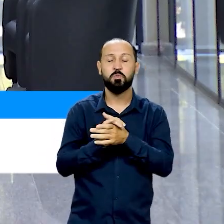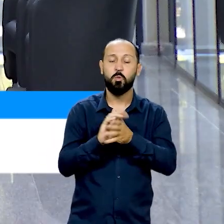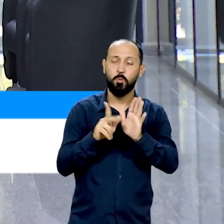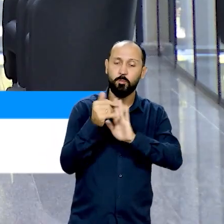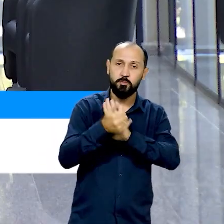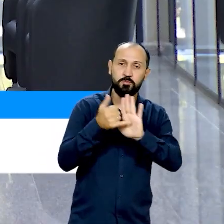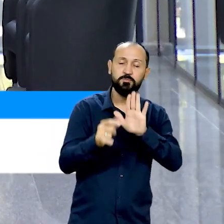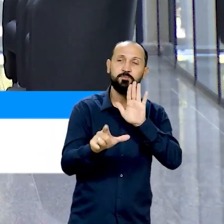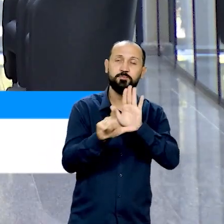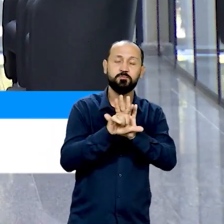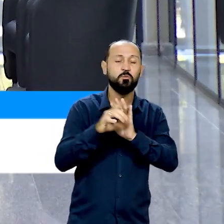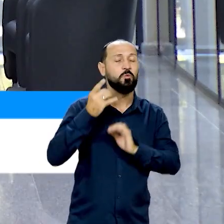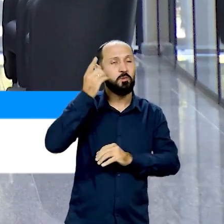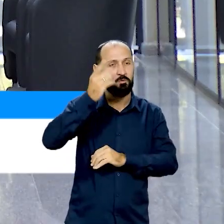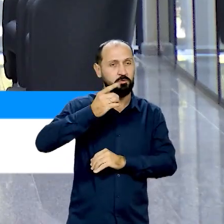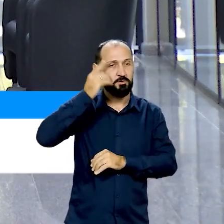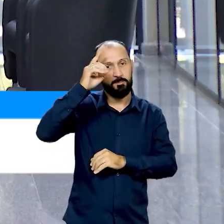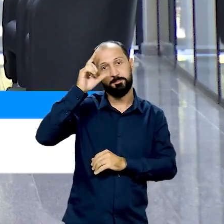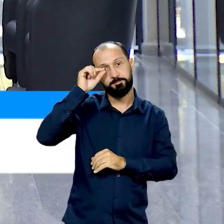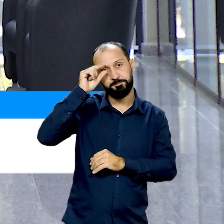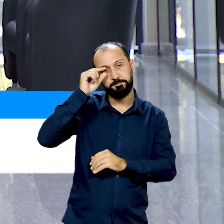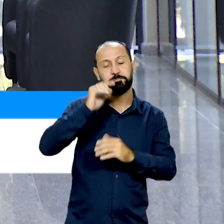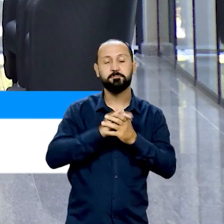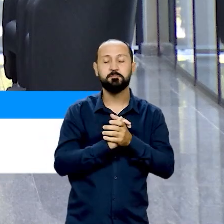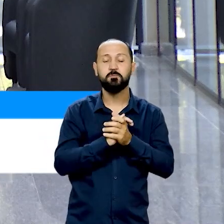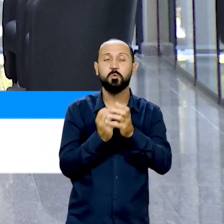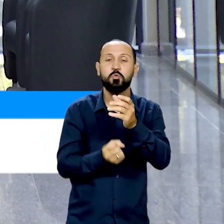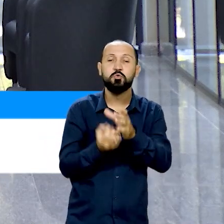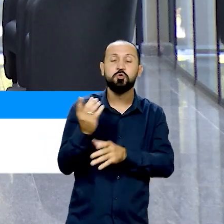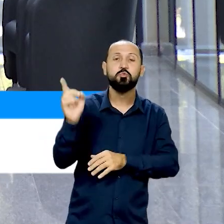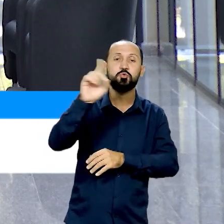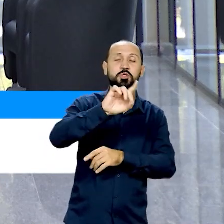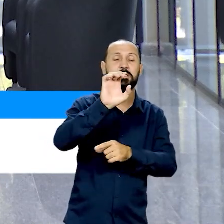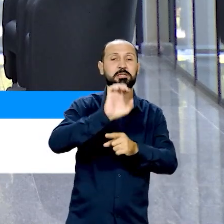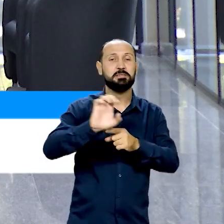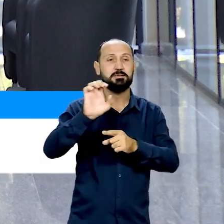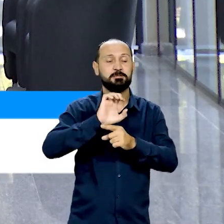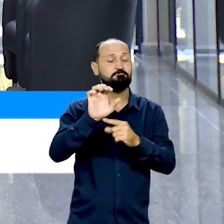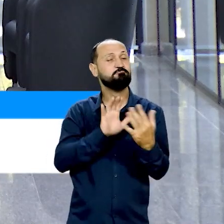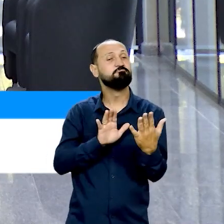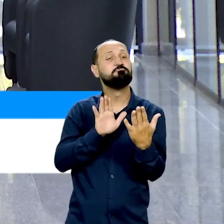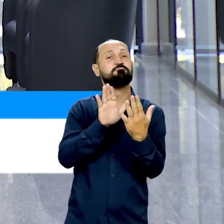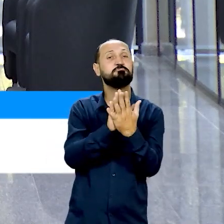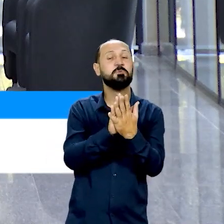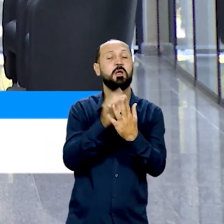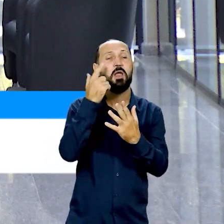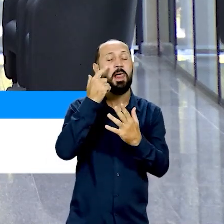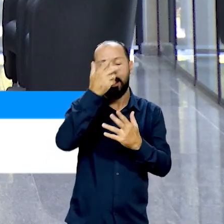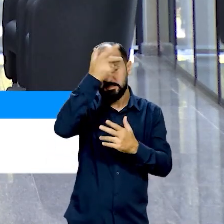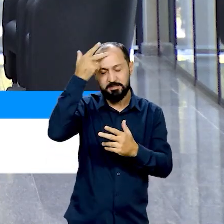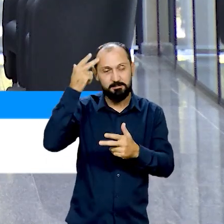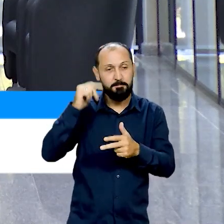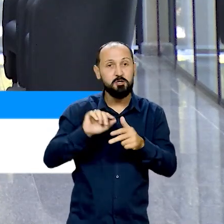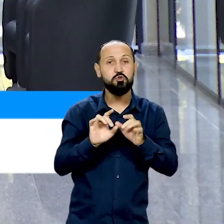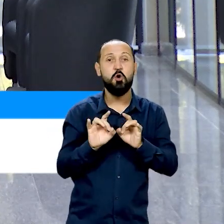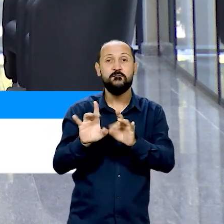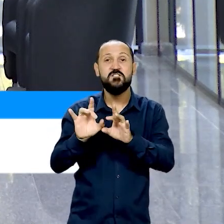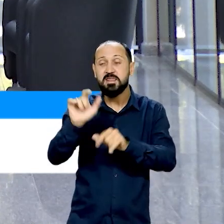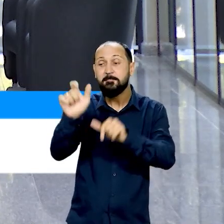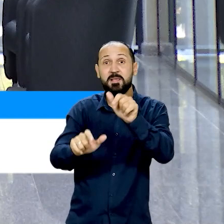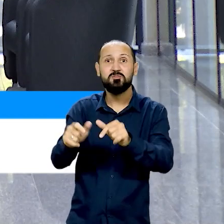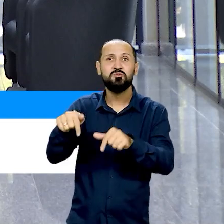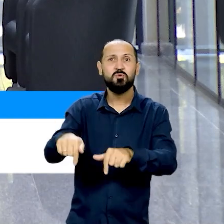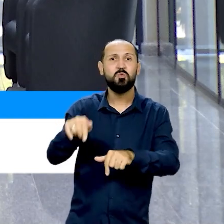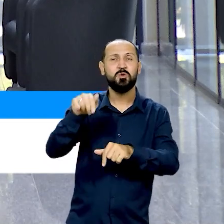Projeto de lei apresentado pelo presidente da Alemes, deputado Gerson Claro, institui o Dia Estadual de Enfrentamento ao Tráfico